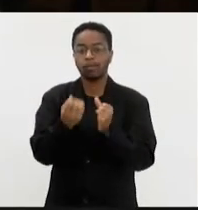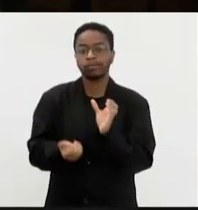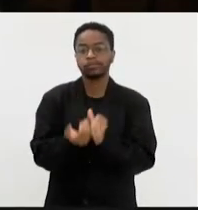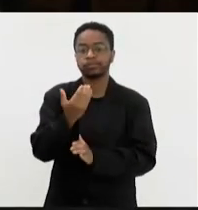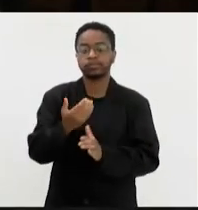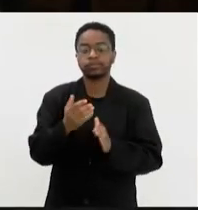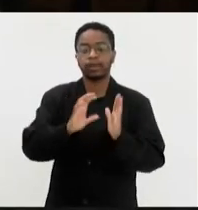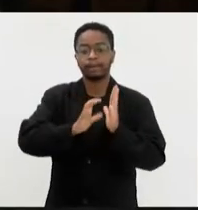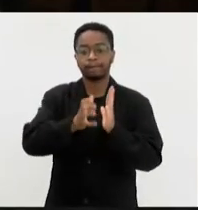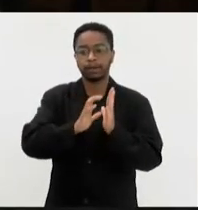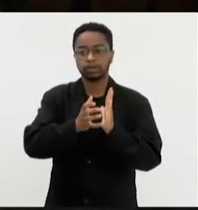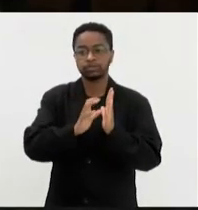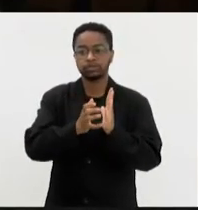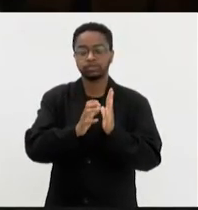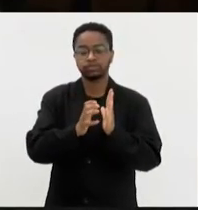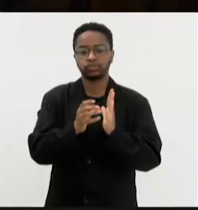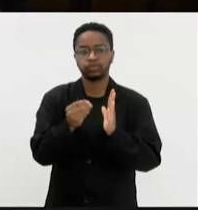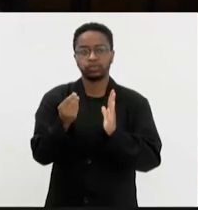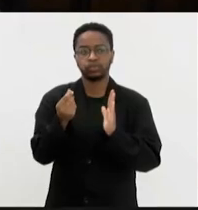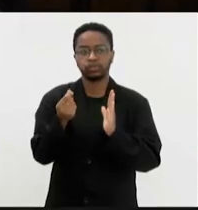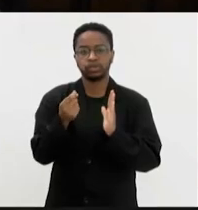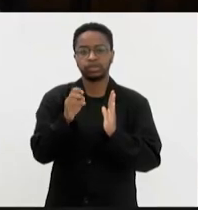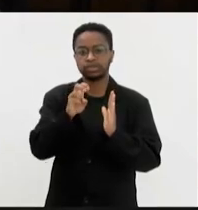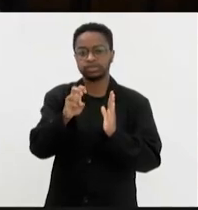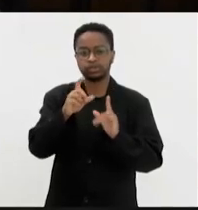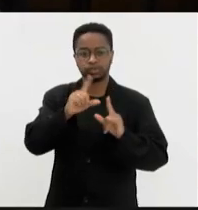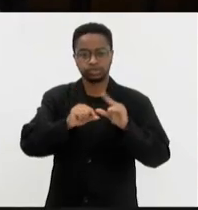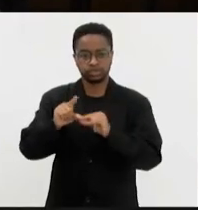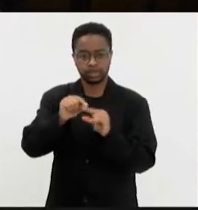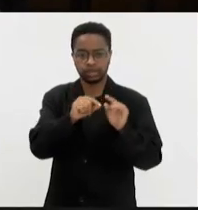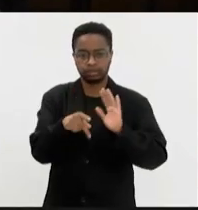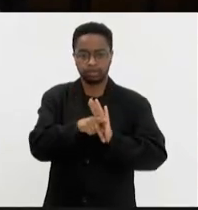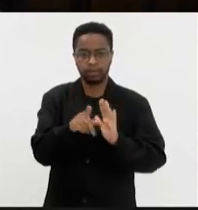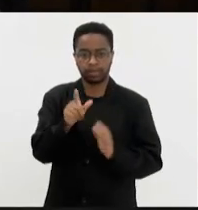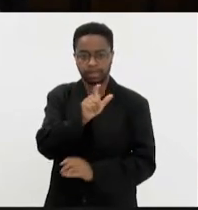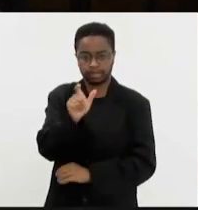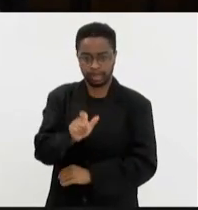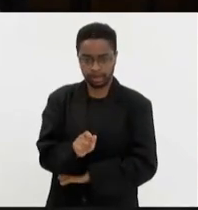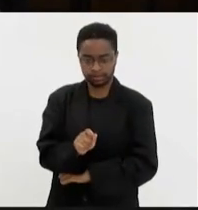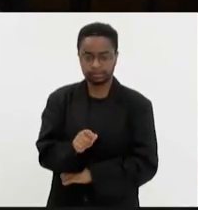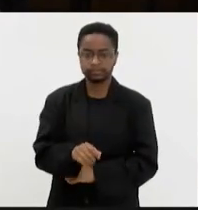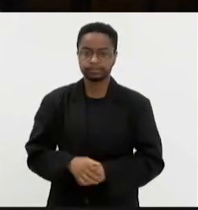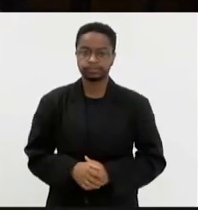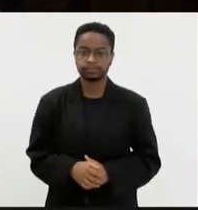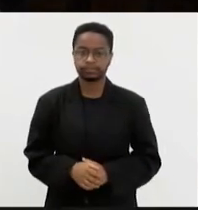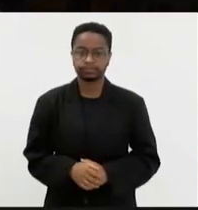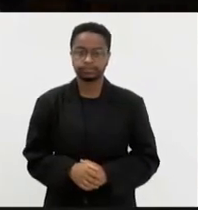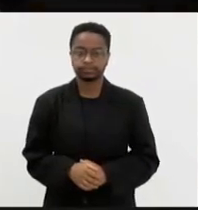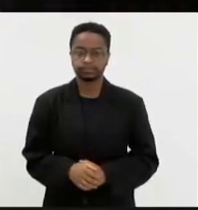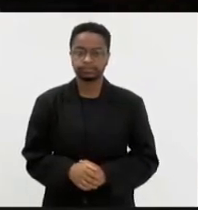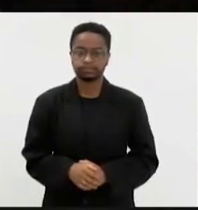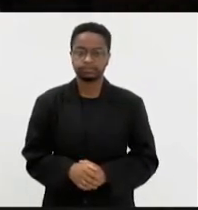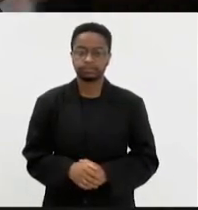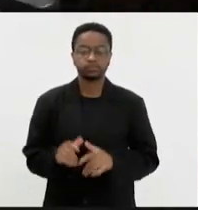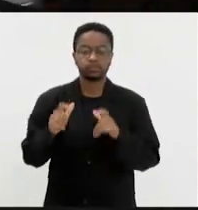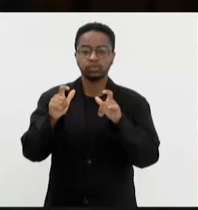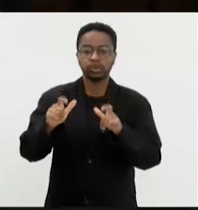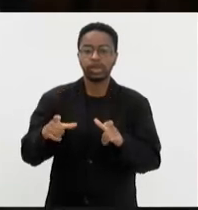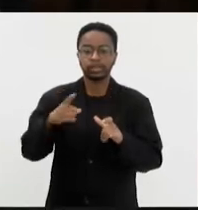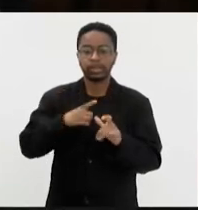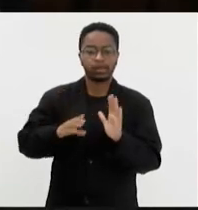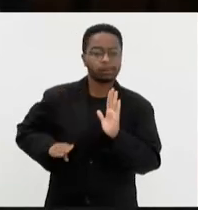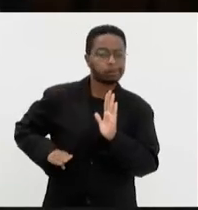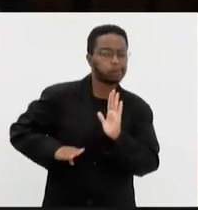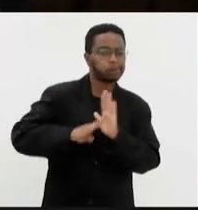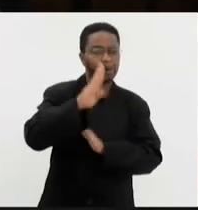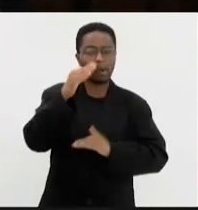tinco eh cinco estrelas na Itália um partido que teve um um um auge efêmero depois hoje